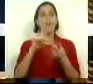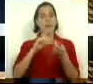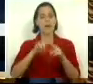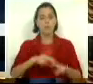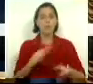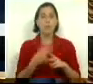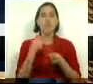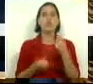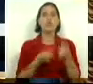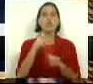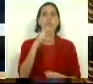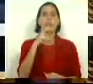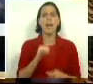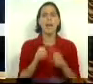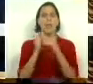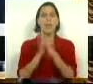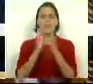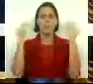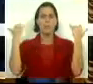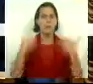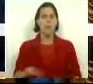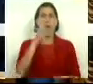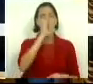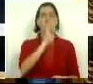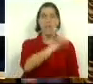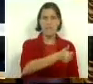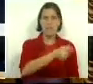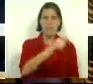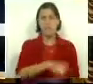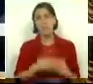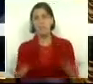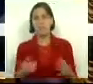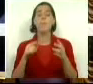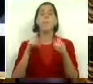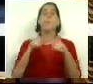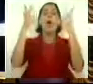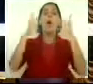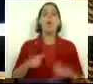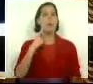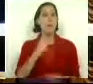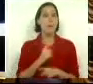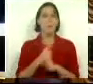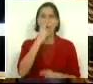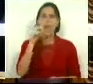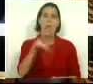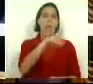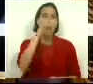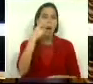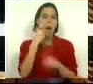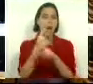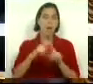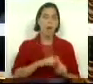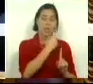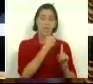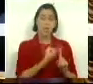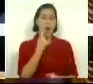a progressividade do IRS. Está todo mundo errado, o Governo é que está certo. E, por fim, este orçamento mantém os erros do orçamento deste